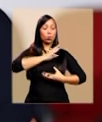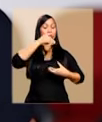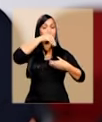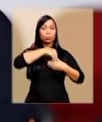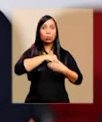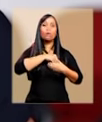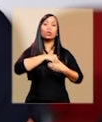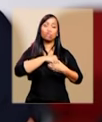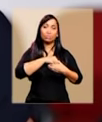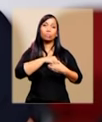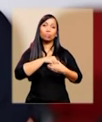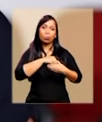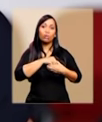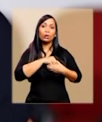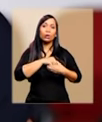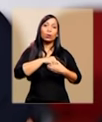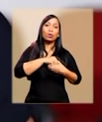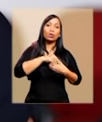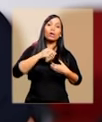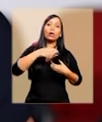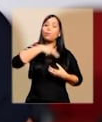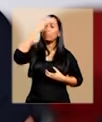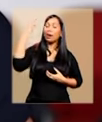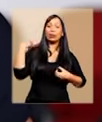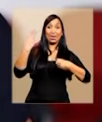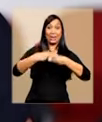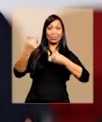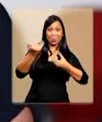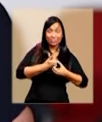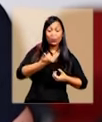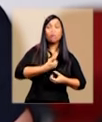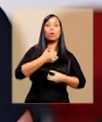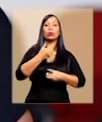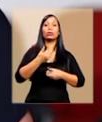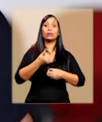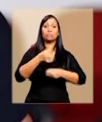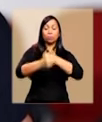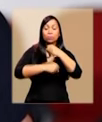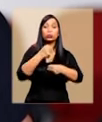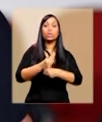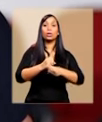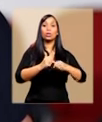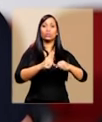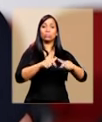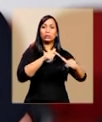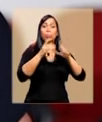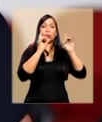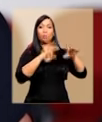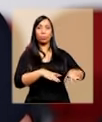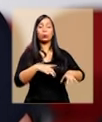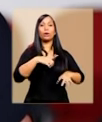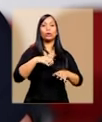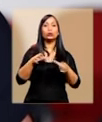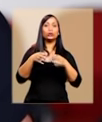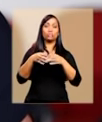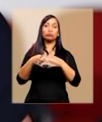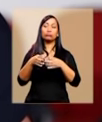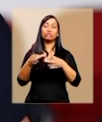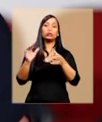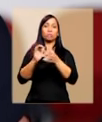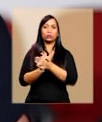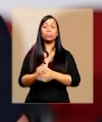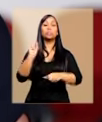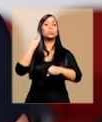dentro do meu coração, que a gente fala que eu ouvi a voz de Nossa Senhora de Nazaré. Naquele ano eu pedi demissão do meu emprego, eu tinha uma empresa de cerimonial